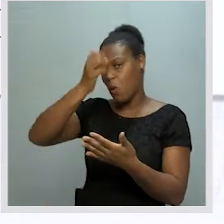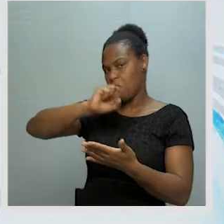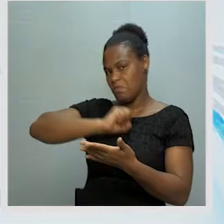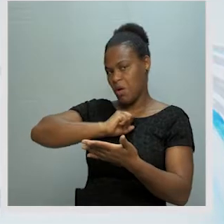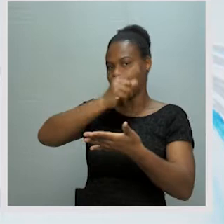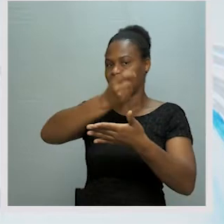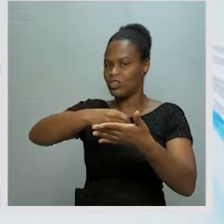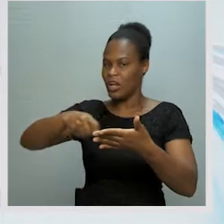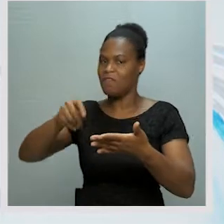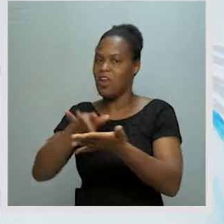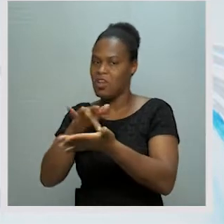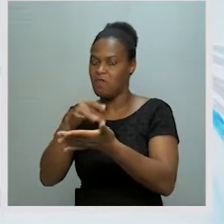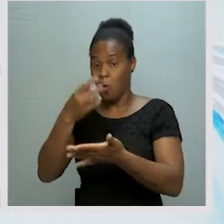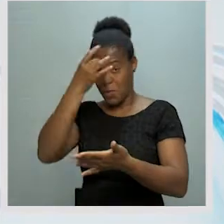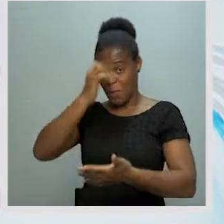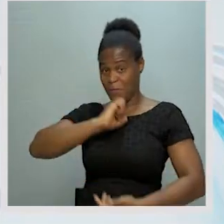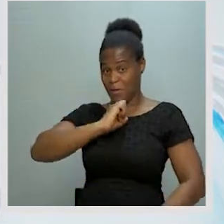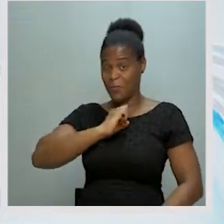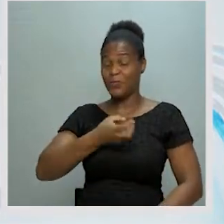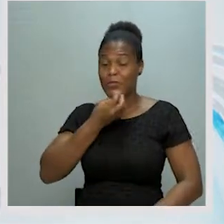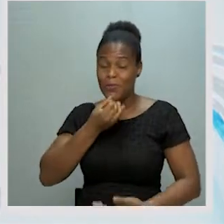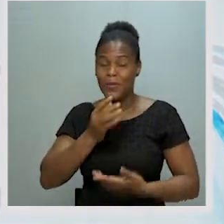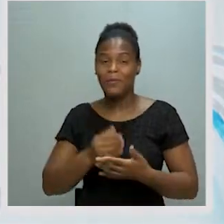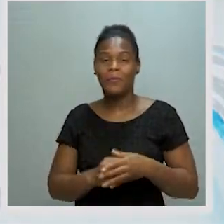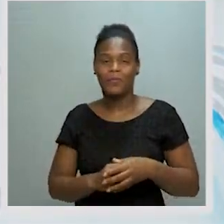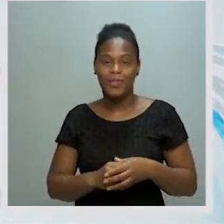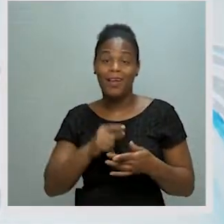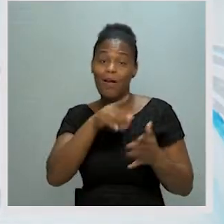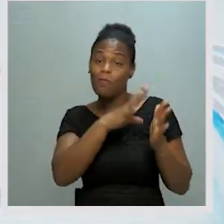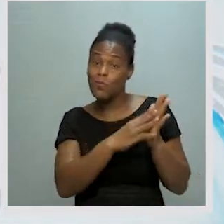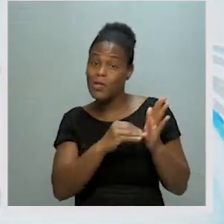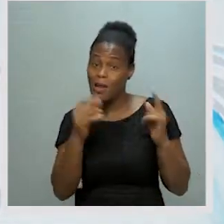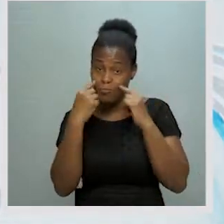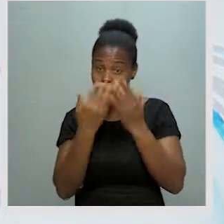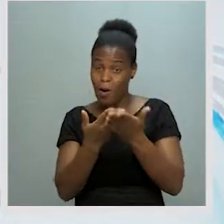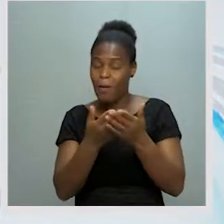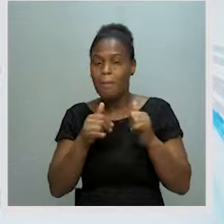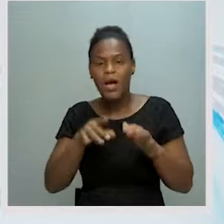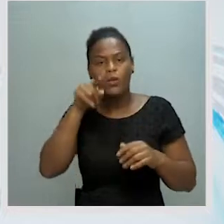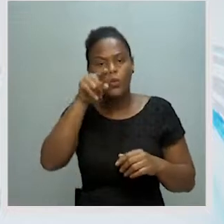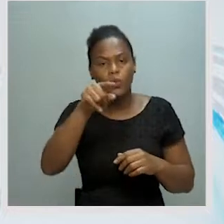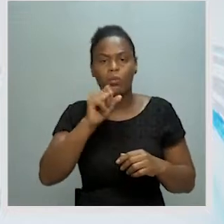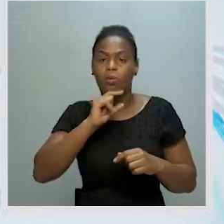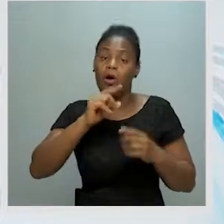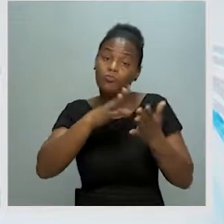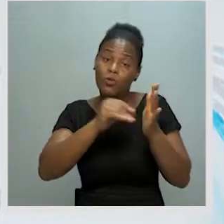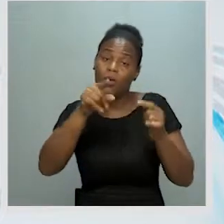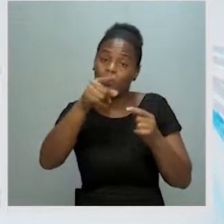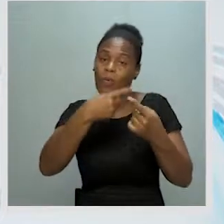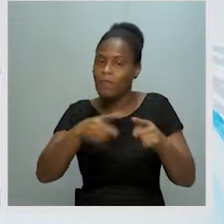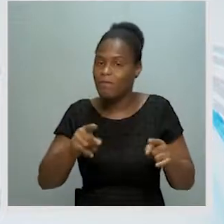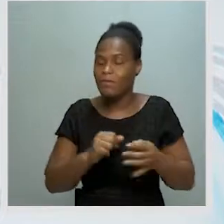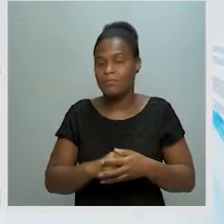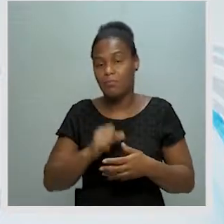obra. Isto aqui é um modelo que nós estamos a vos apresentar, mas vocês poderão ter outros modelos, poderão ter